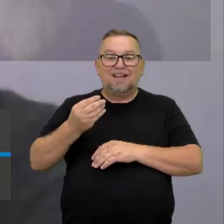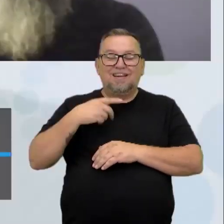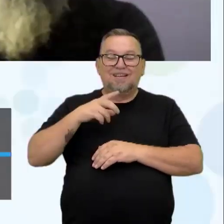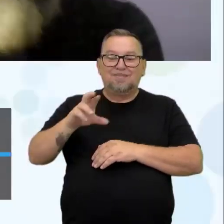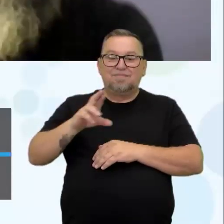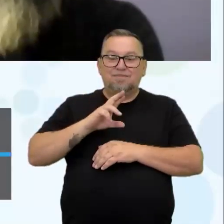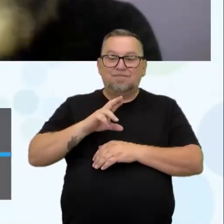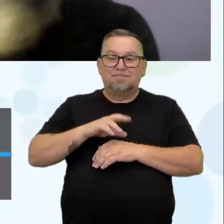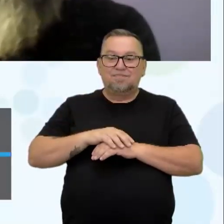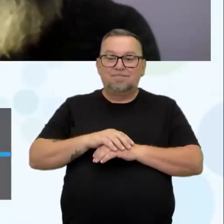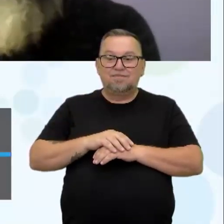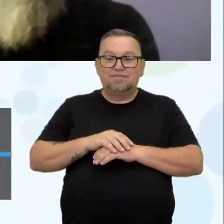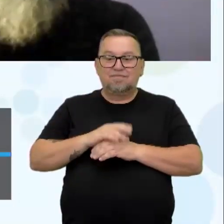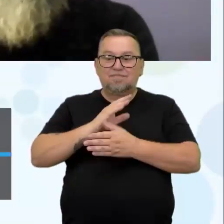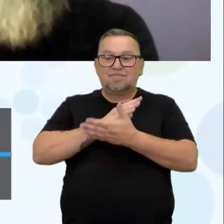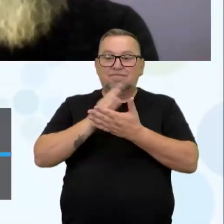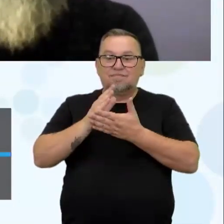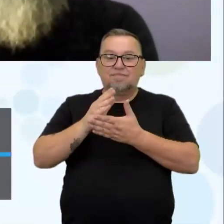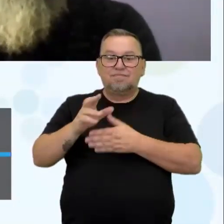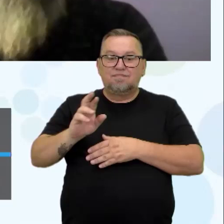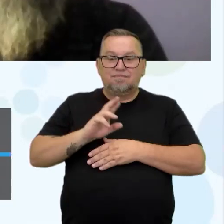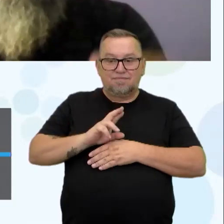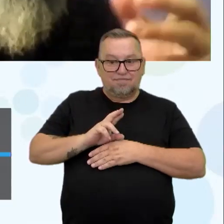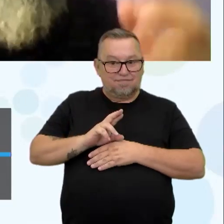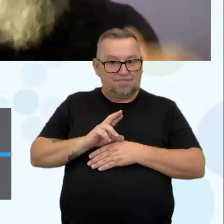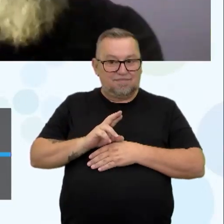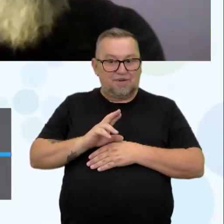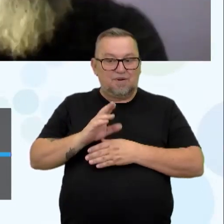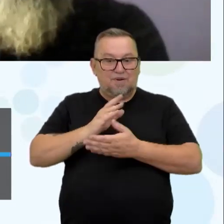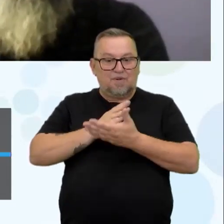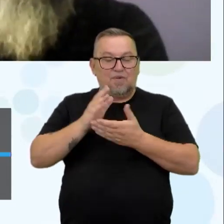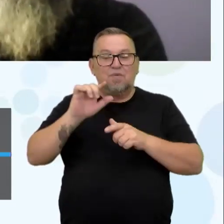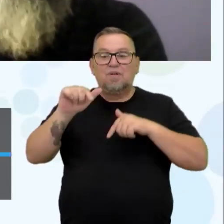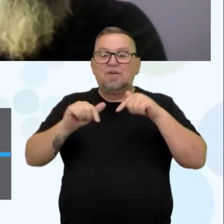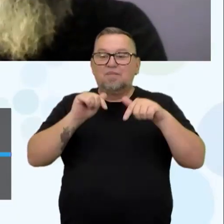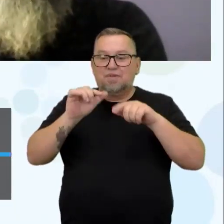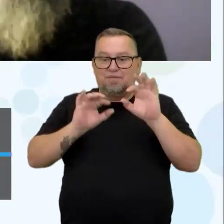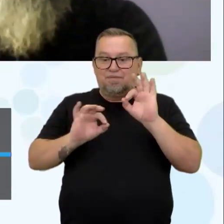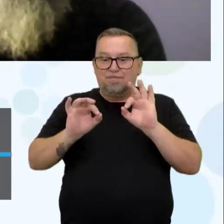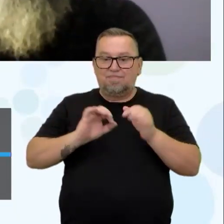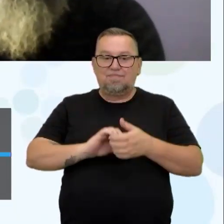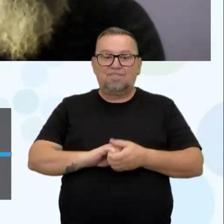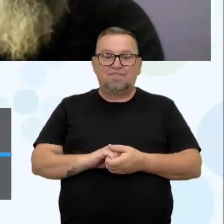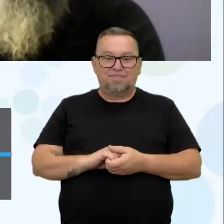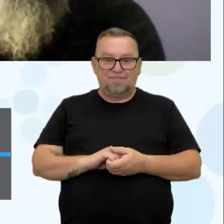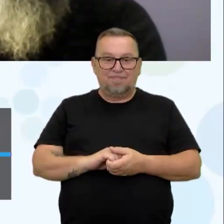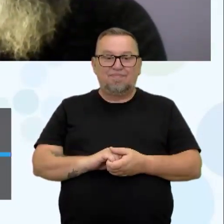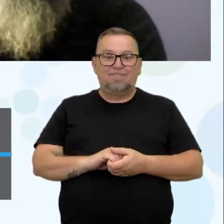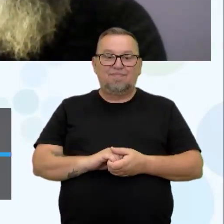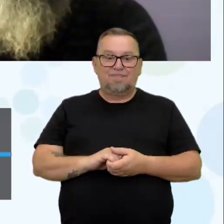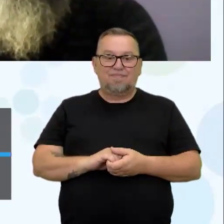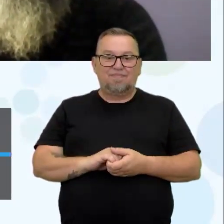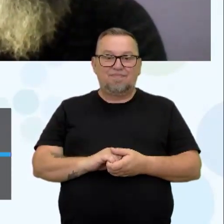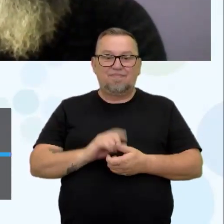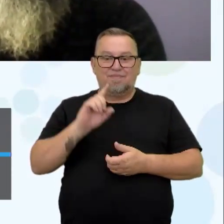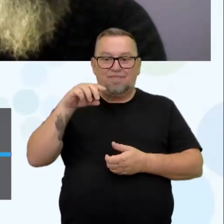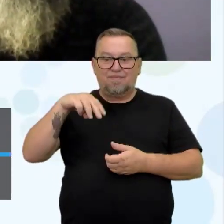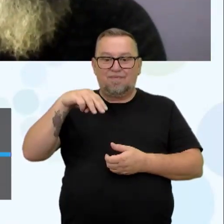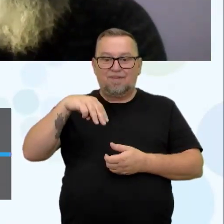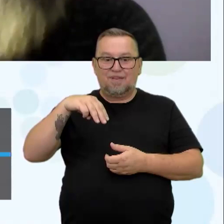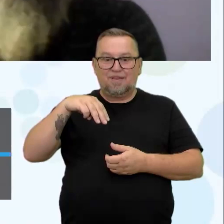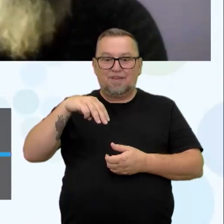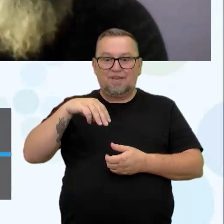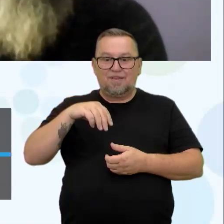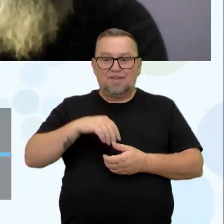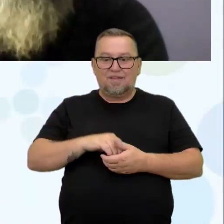eles responderem aí, e a partir da fração que eles derem para a gente já começa a trabalhar com a ideia de equivalência. Pode ser? Muito bem, pessoal. Um minuto, Tony,